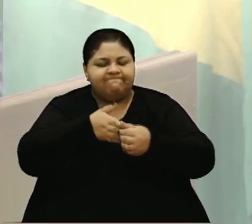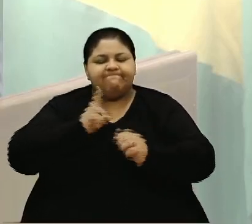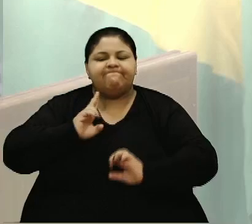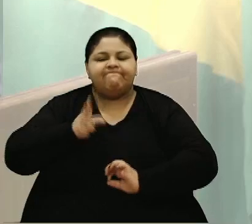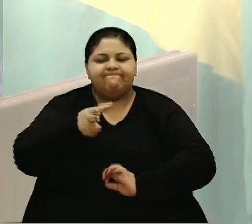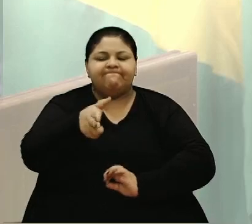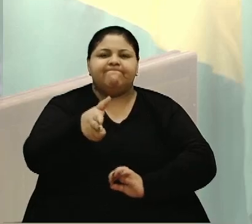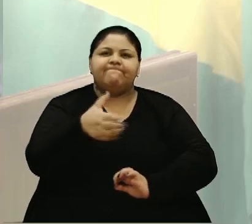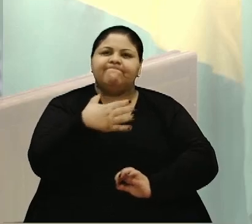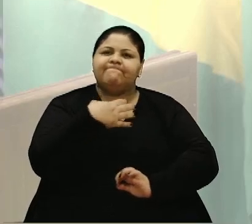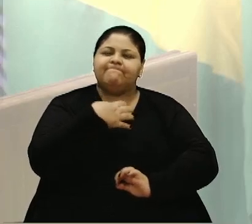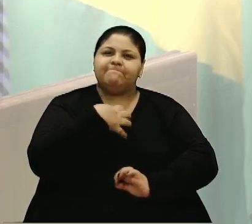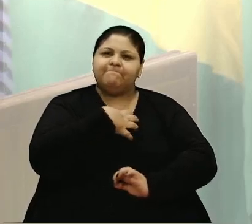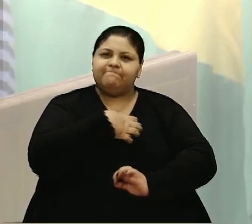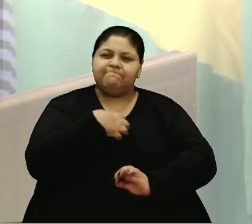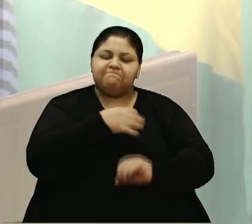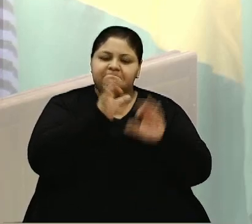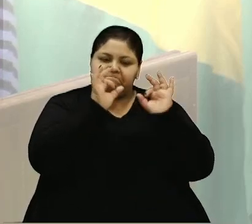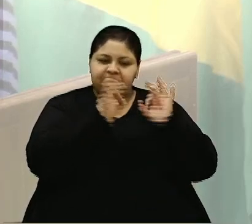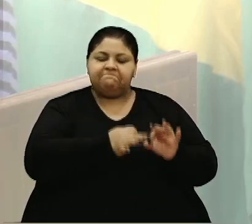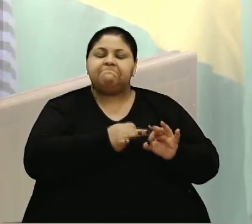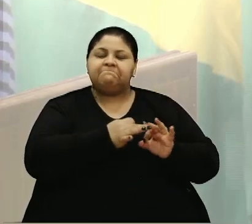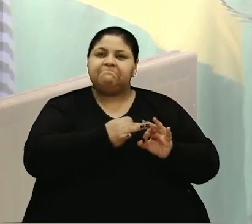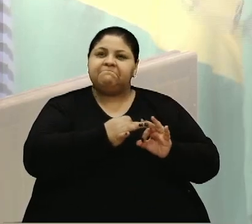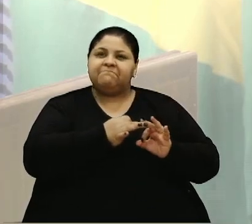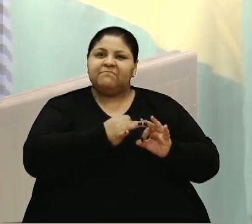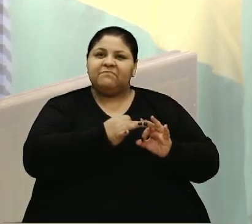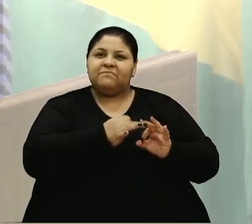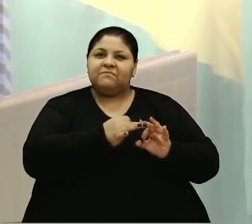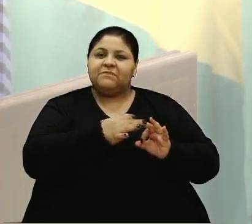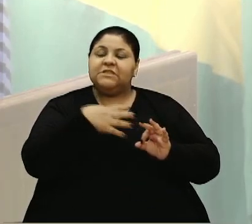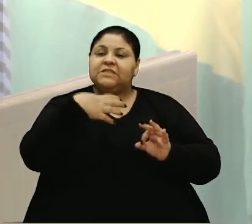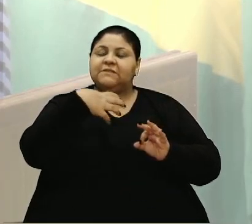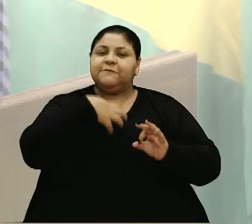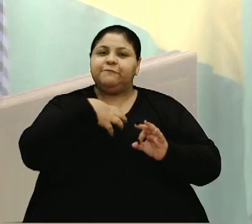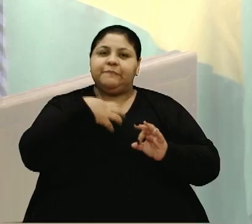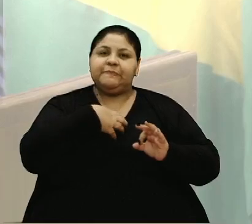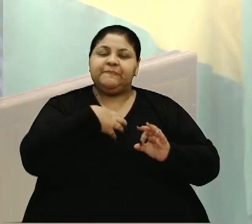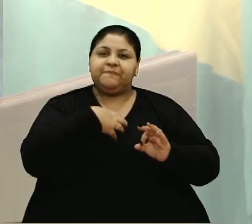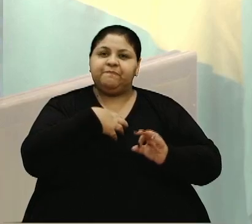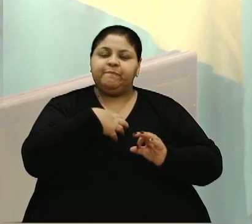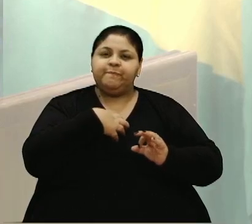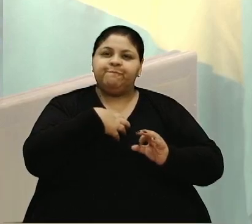maneira correta, mas com seu jeito